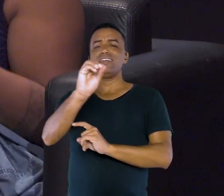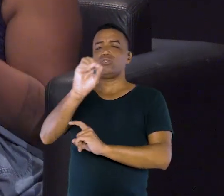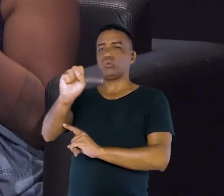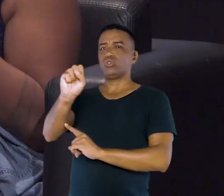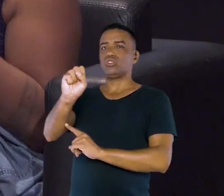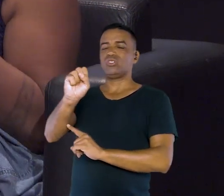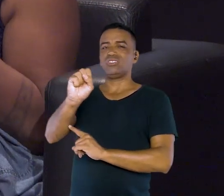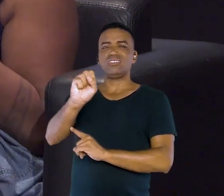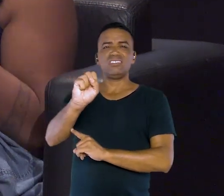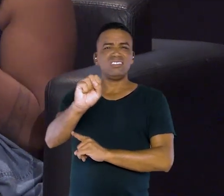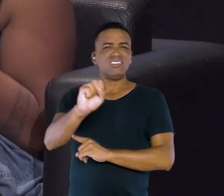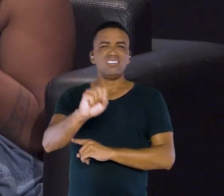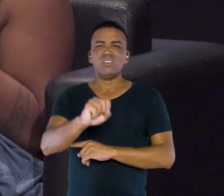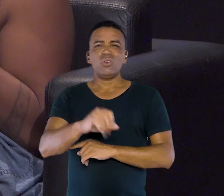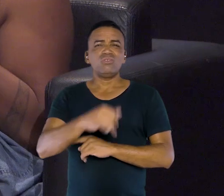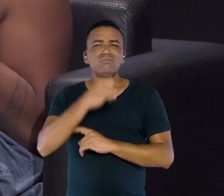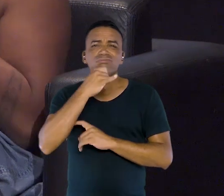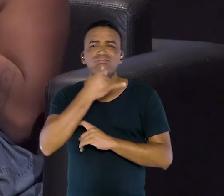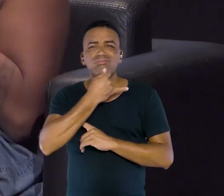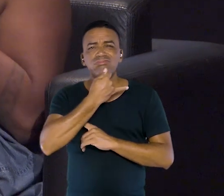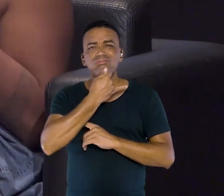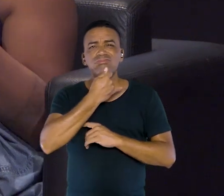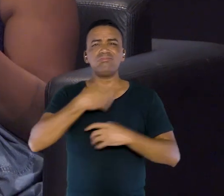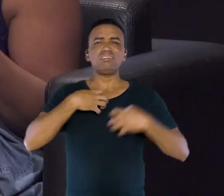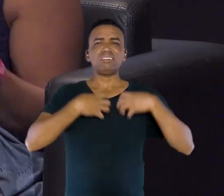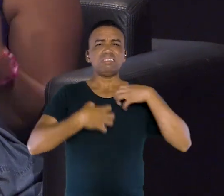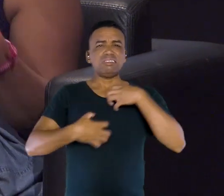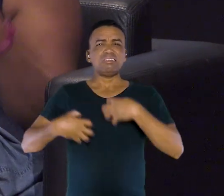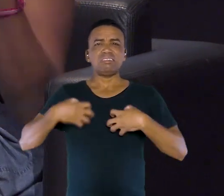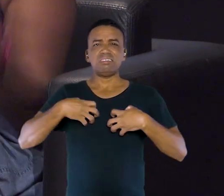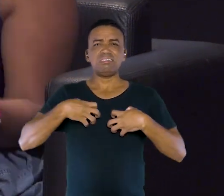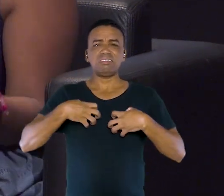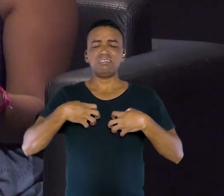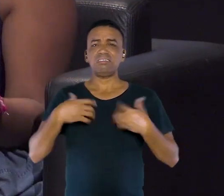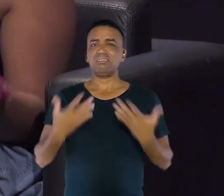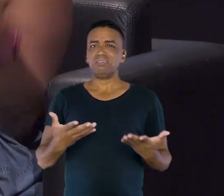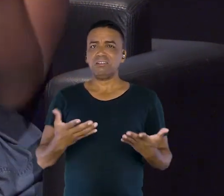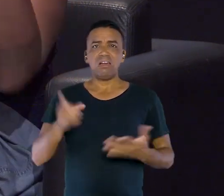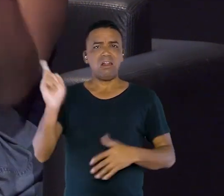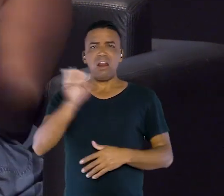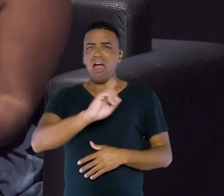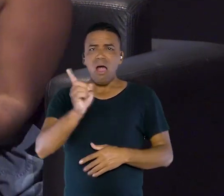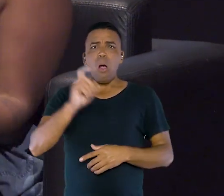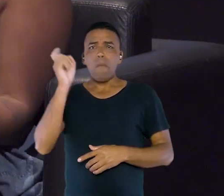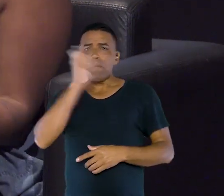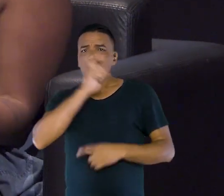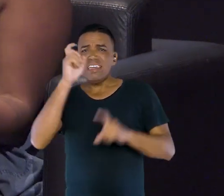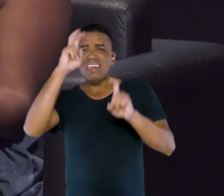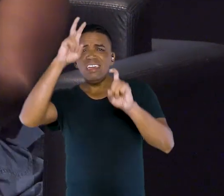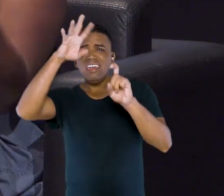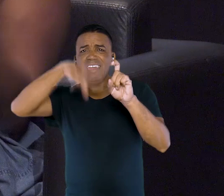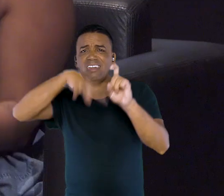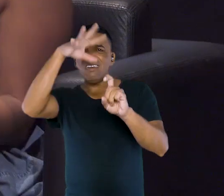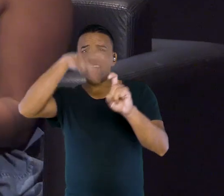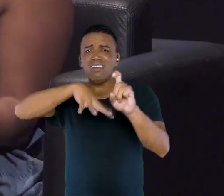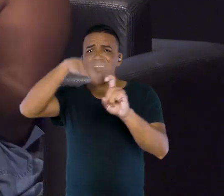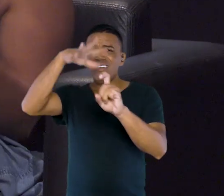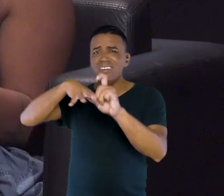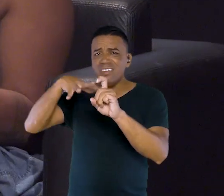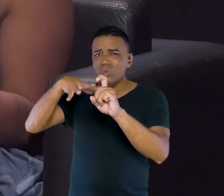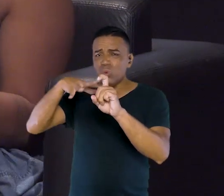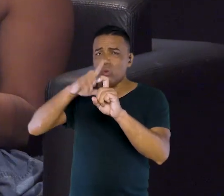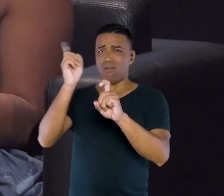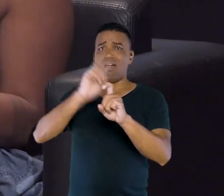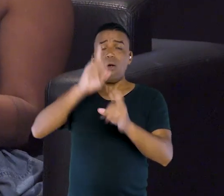e isso me feria bastante, né? Porque para mim nada disso era mito, era